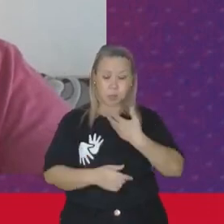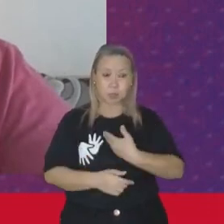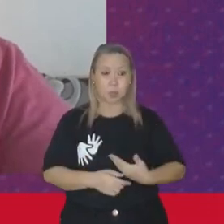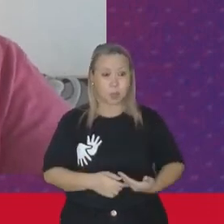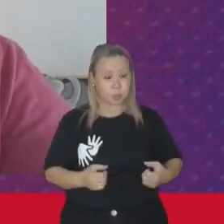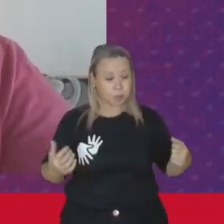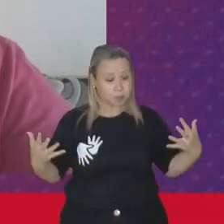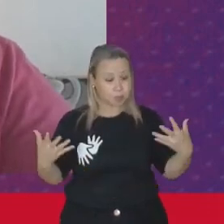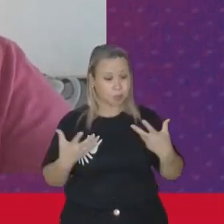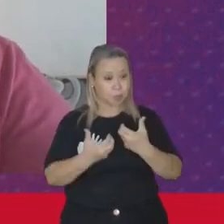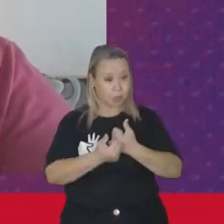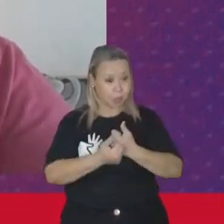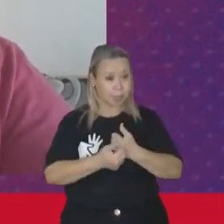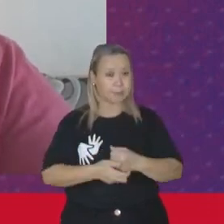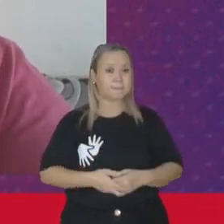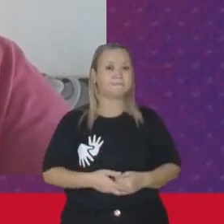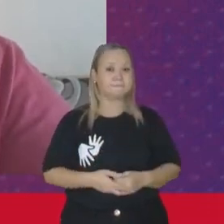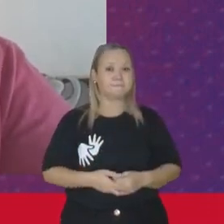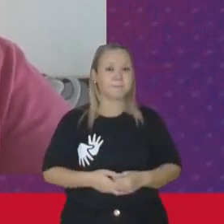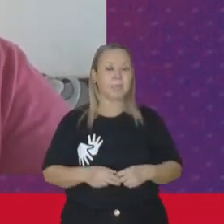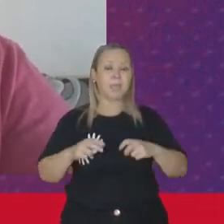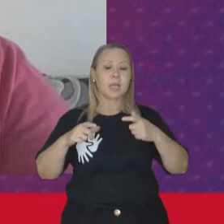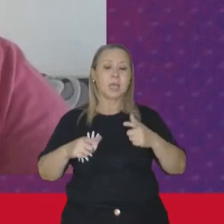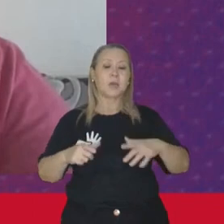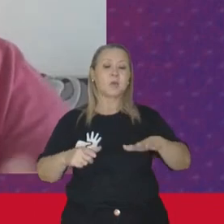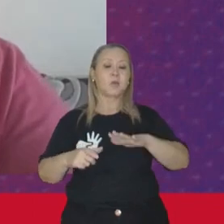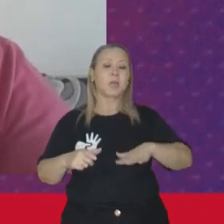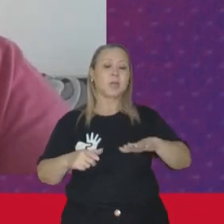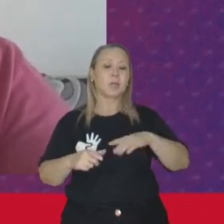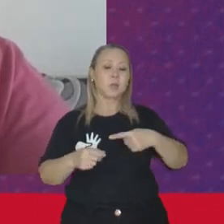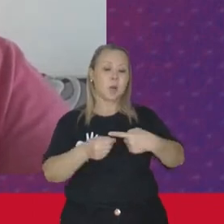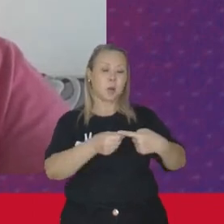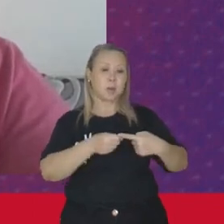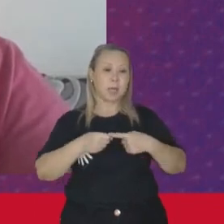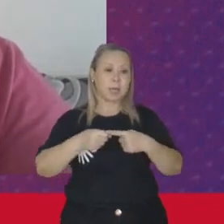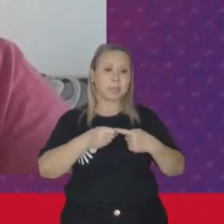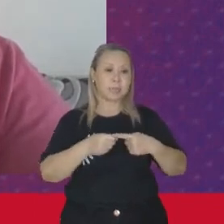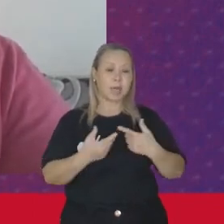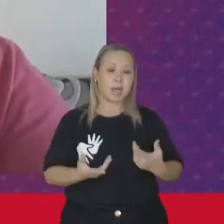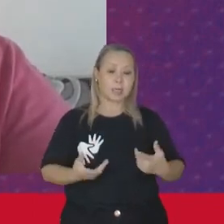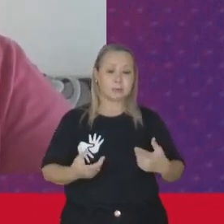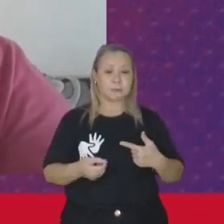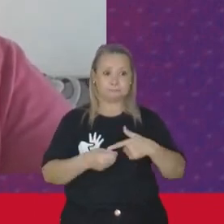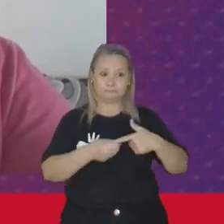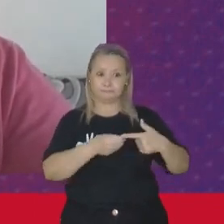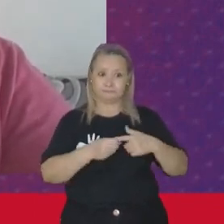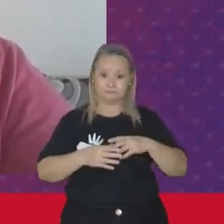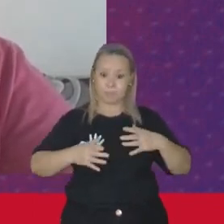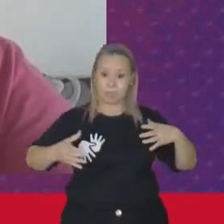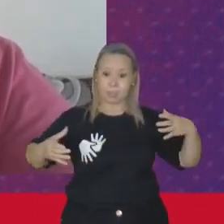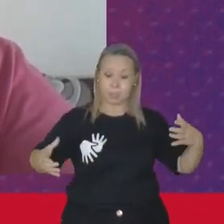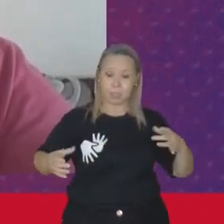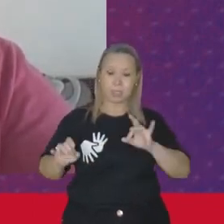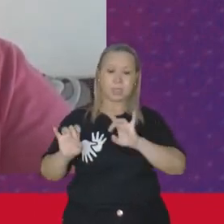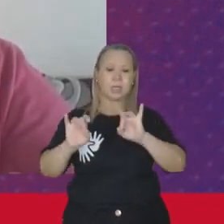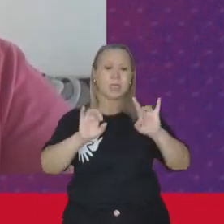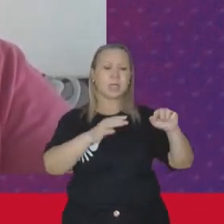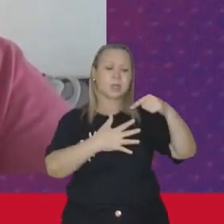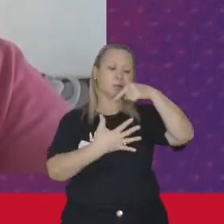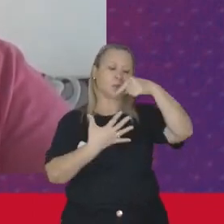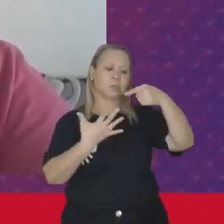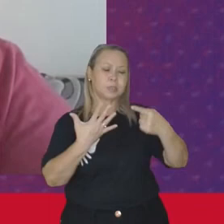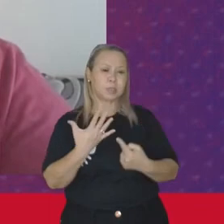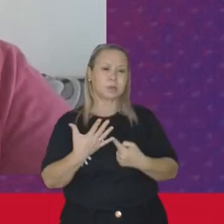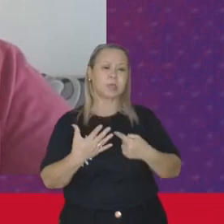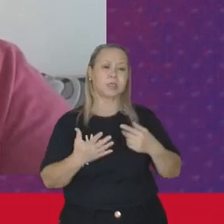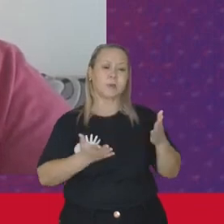públicos de qualidade. E o território da cidade, digamos, e metropolitano, né? Cada uma dessas escalas, quando a gente